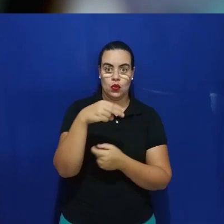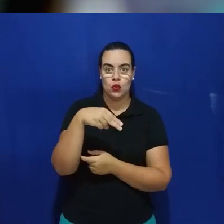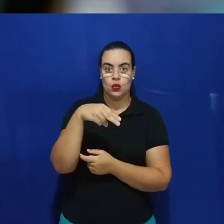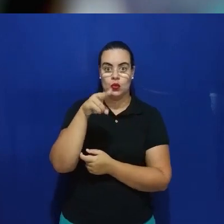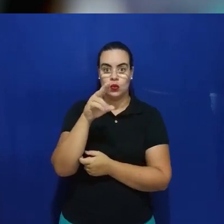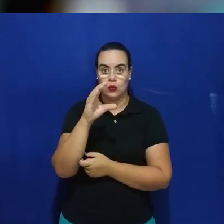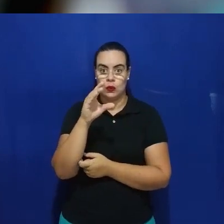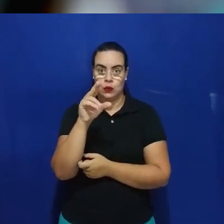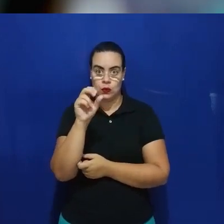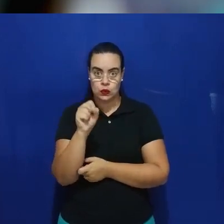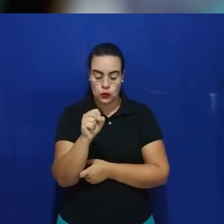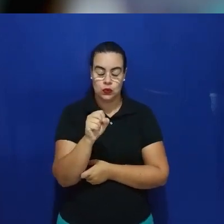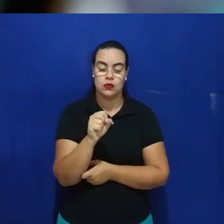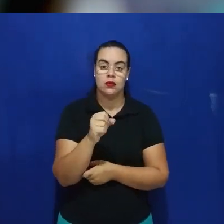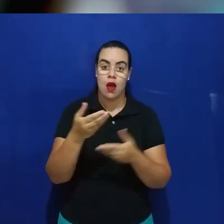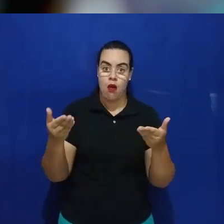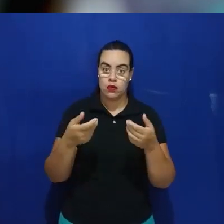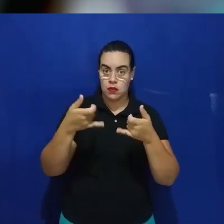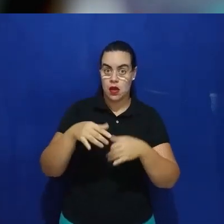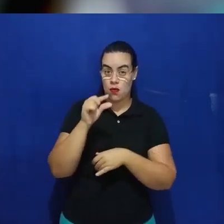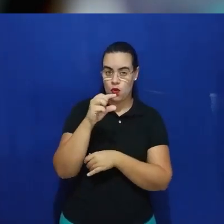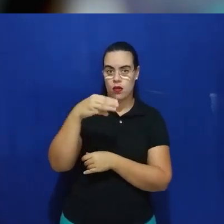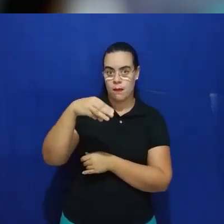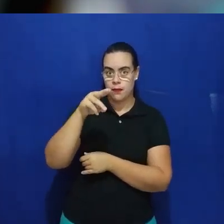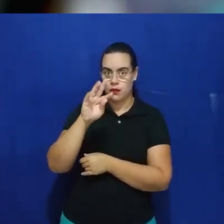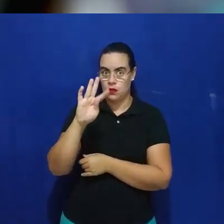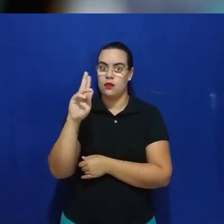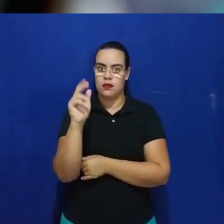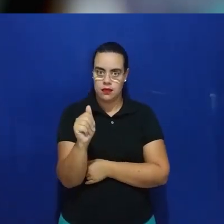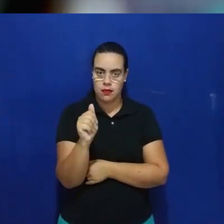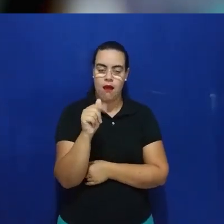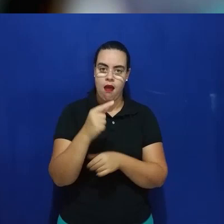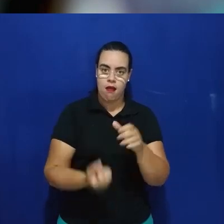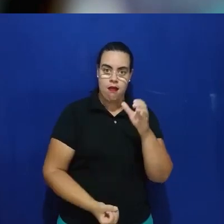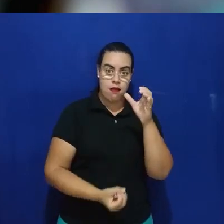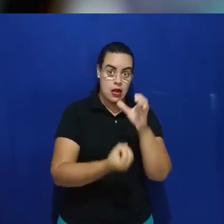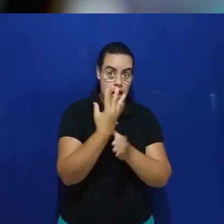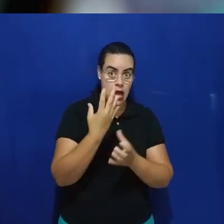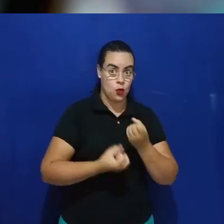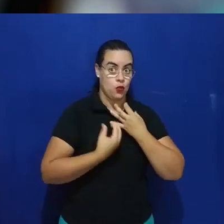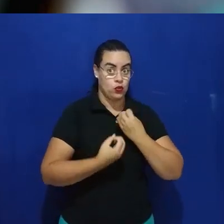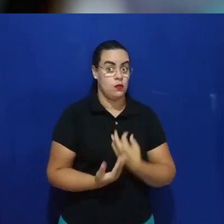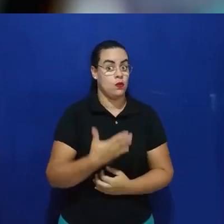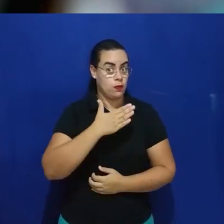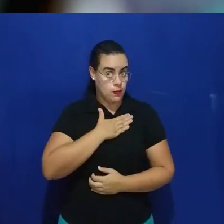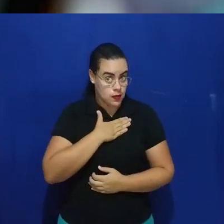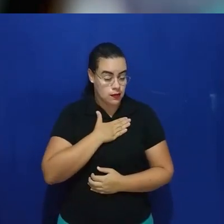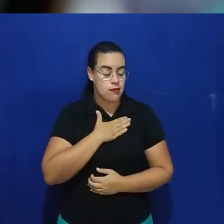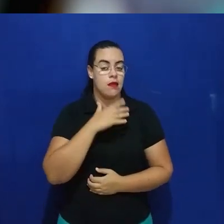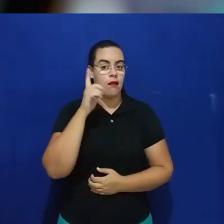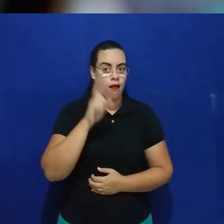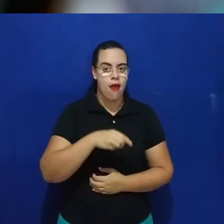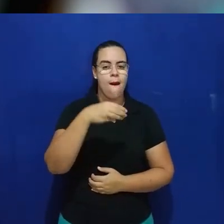do MUTA. O Museu Transgênero de História e Arte, MUTA, ele foi criado e é produzido por mim, e ele é um